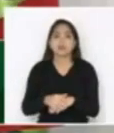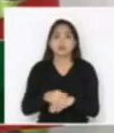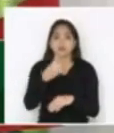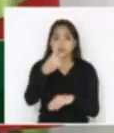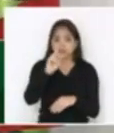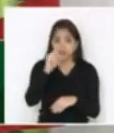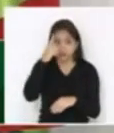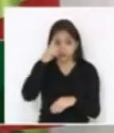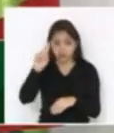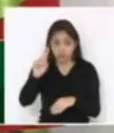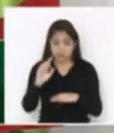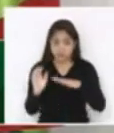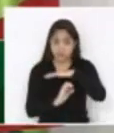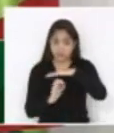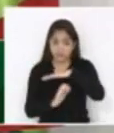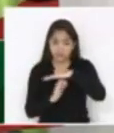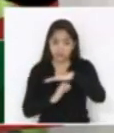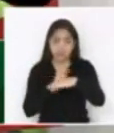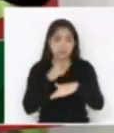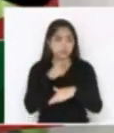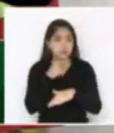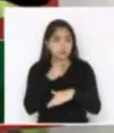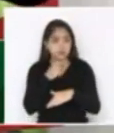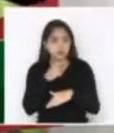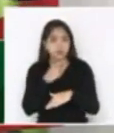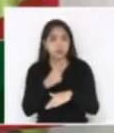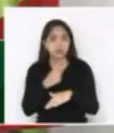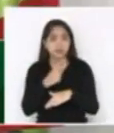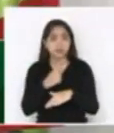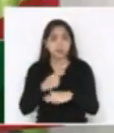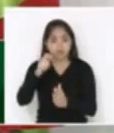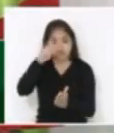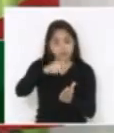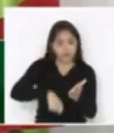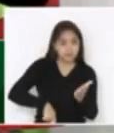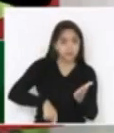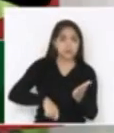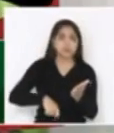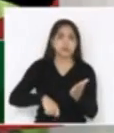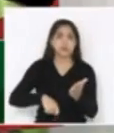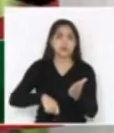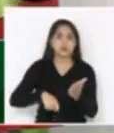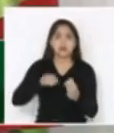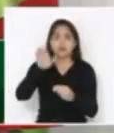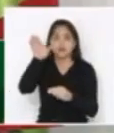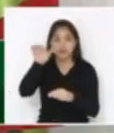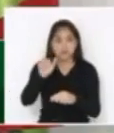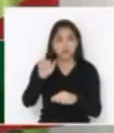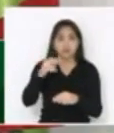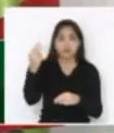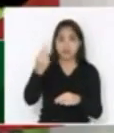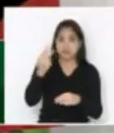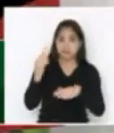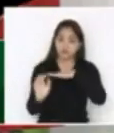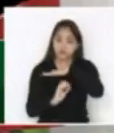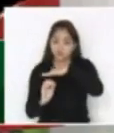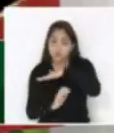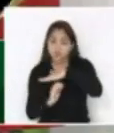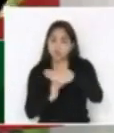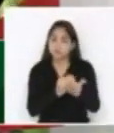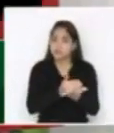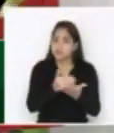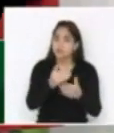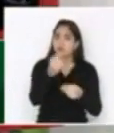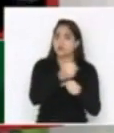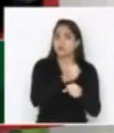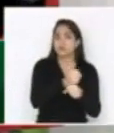a empresa não sair, ele vai dar um canetaço e vai chamar a segunda. E vamos ter a obra encaminhada. Então é